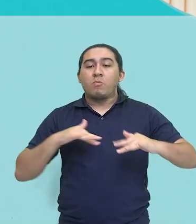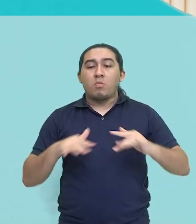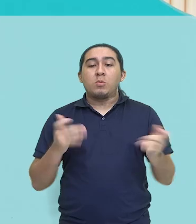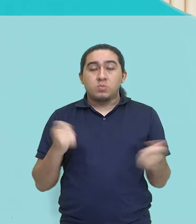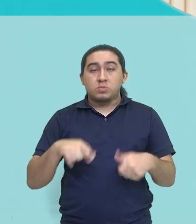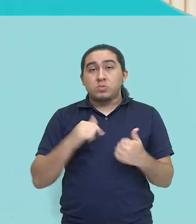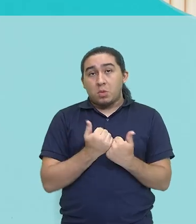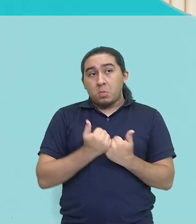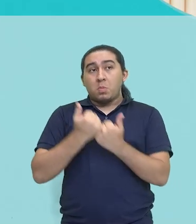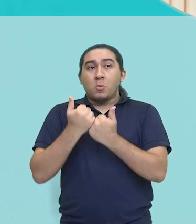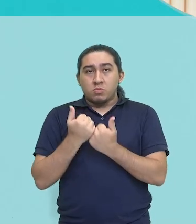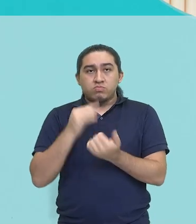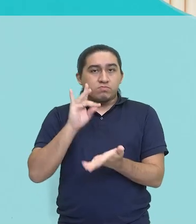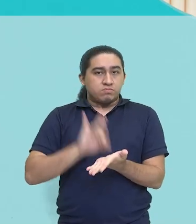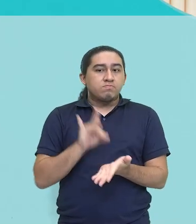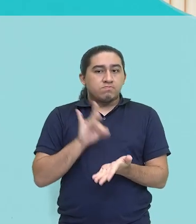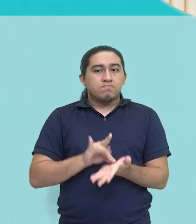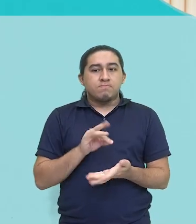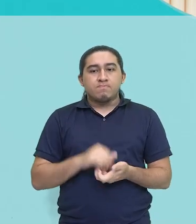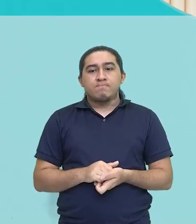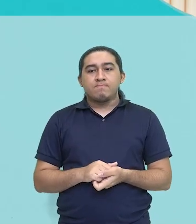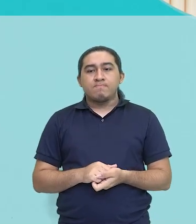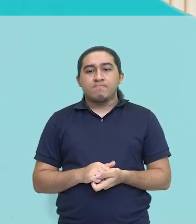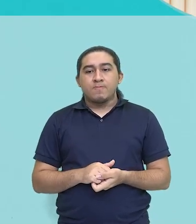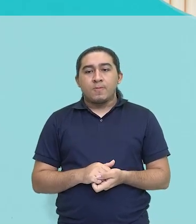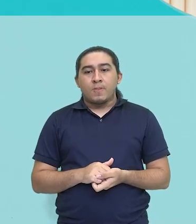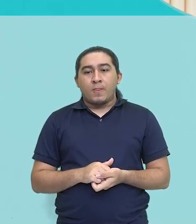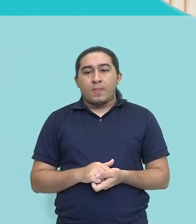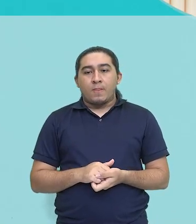ele auxilia muito. Fora isso, é